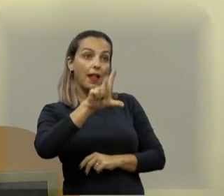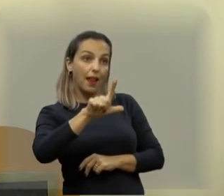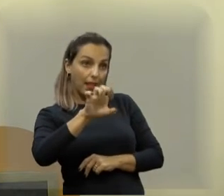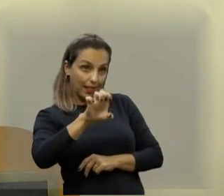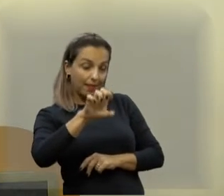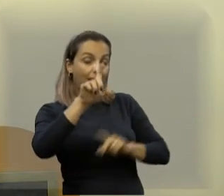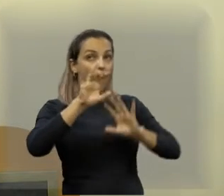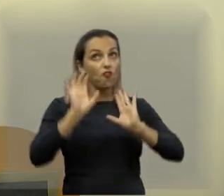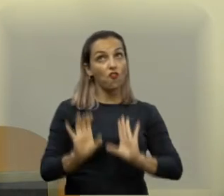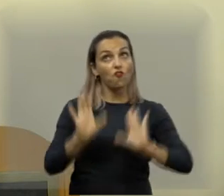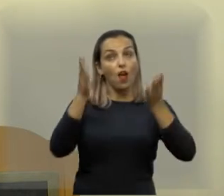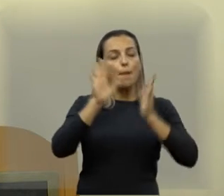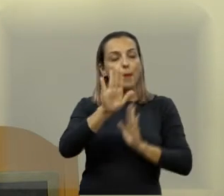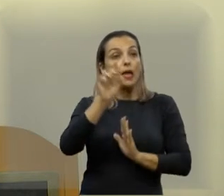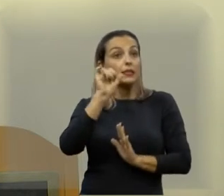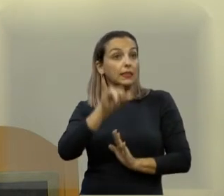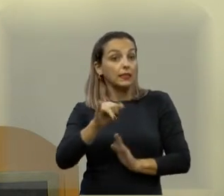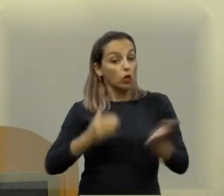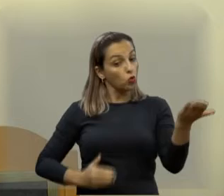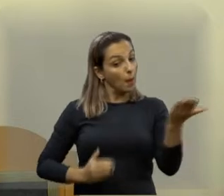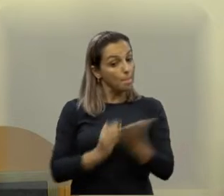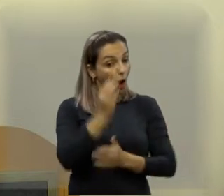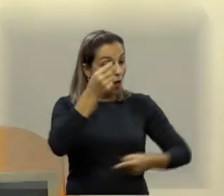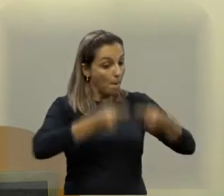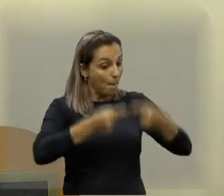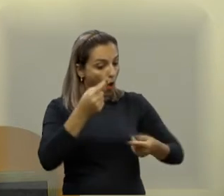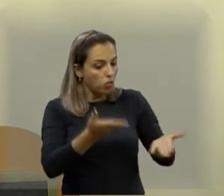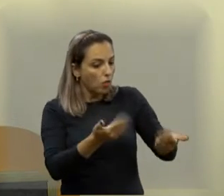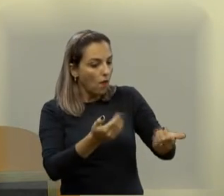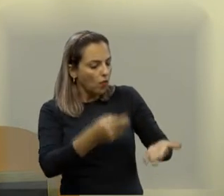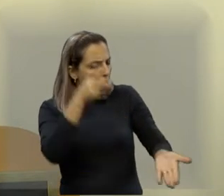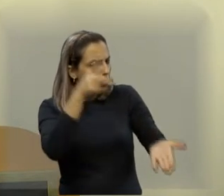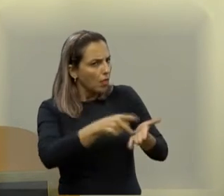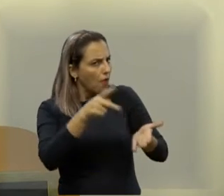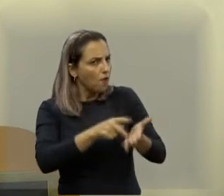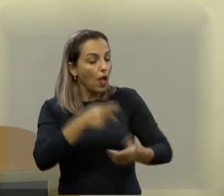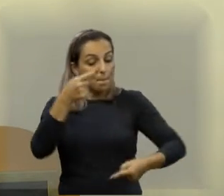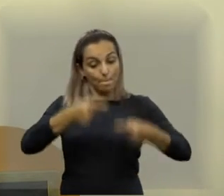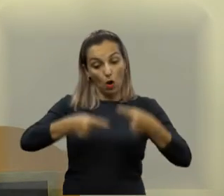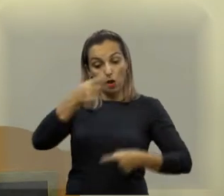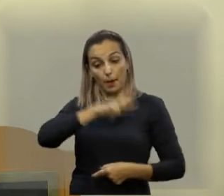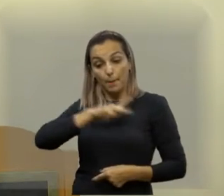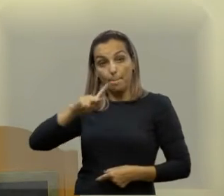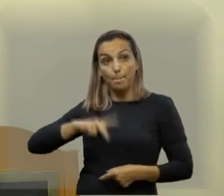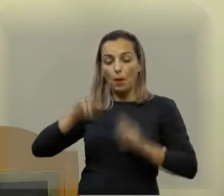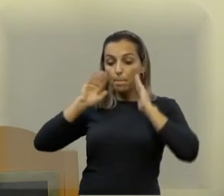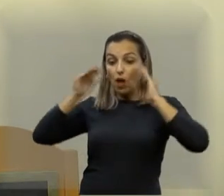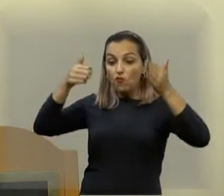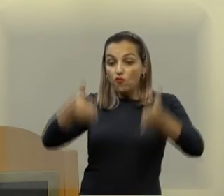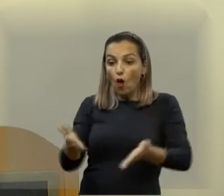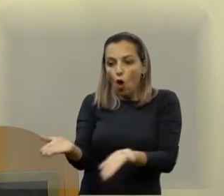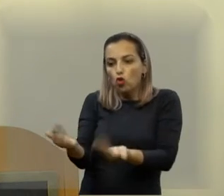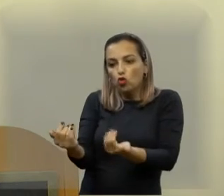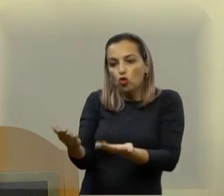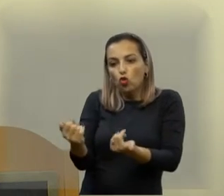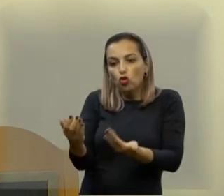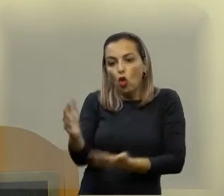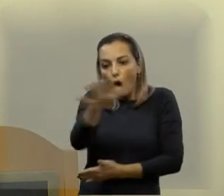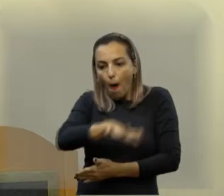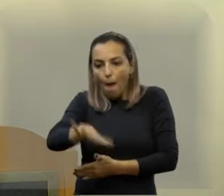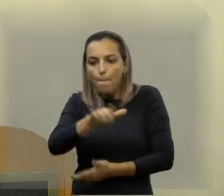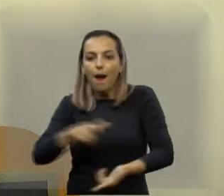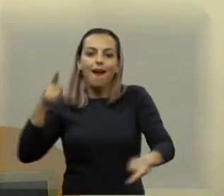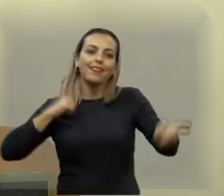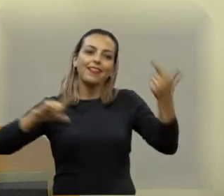Mas se a gente dá uma prova uma política de juventude de fato uma política pública que vai trazer esses jovens vai dar um espaço de lazer